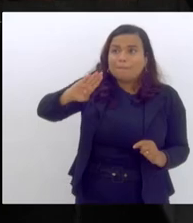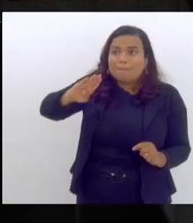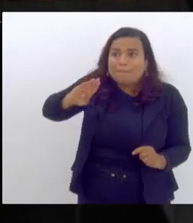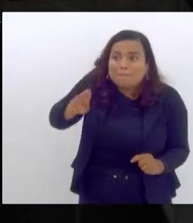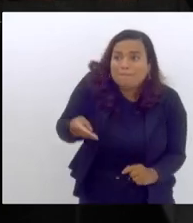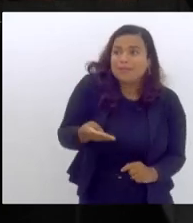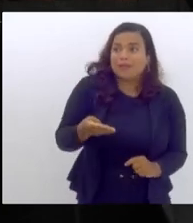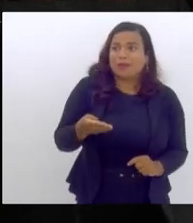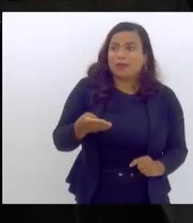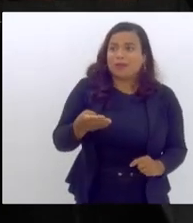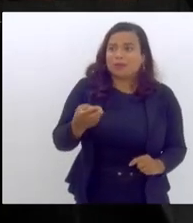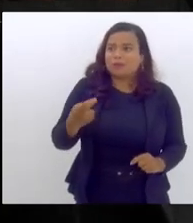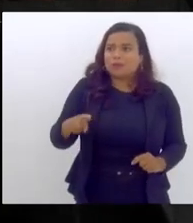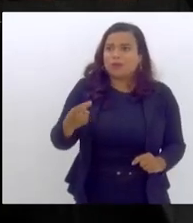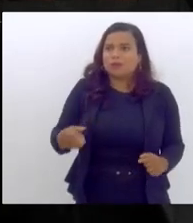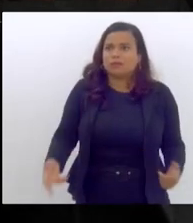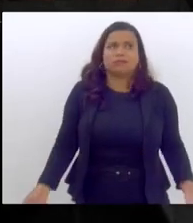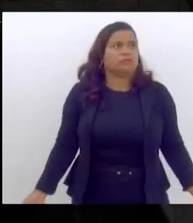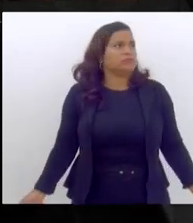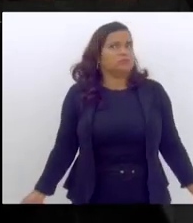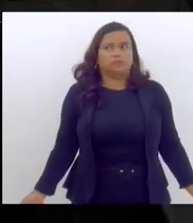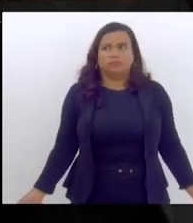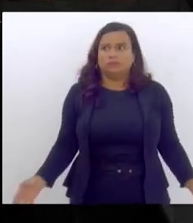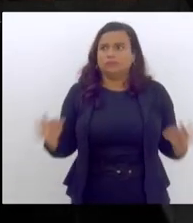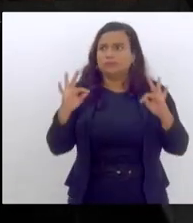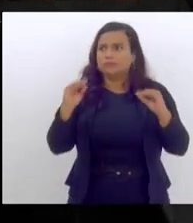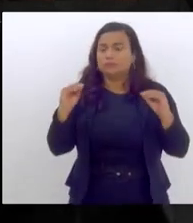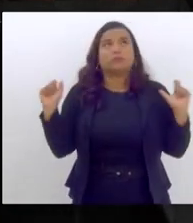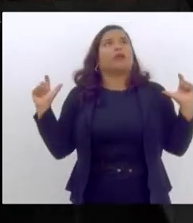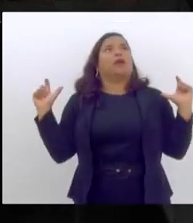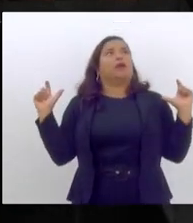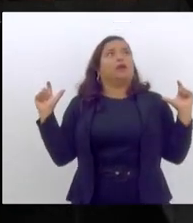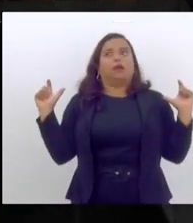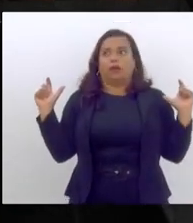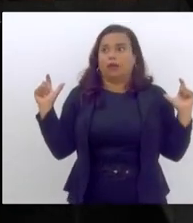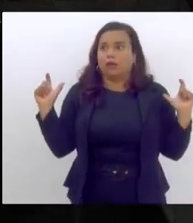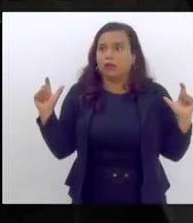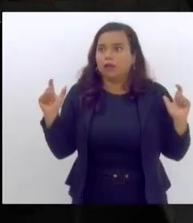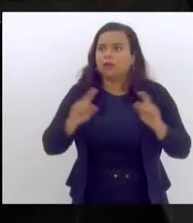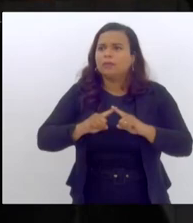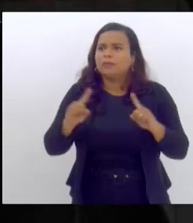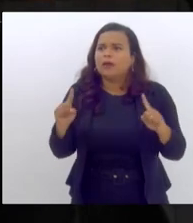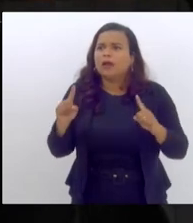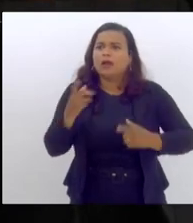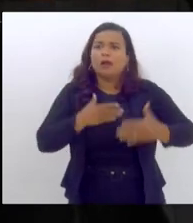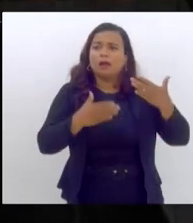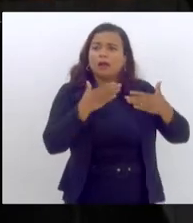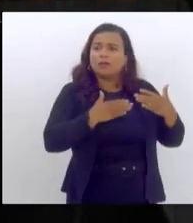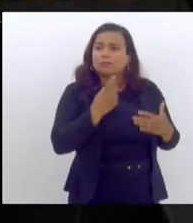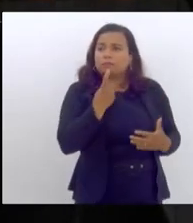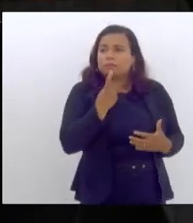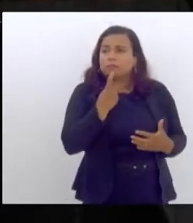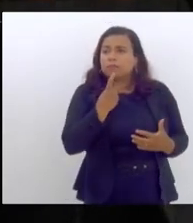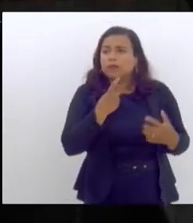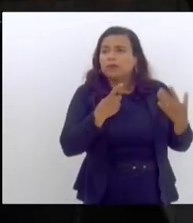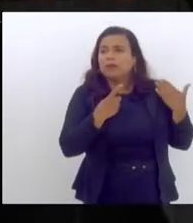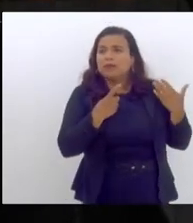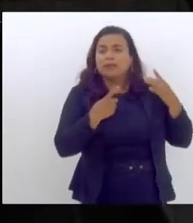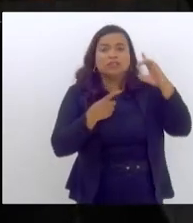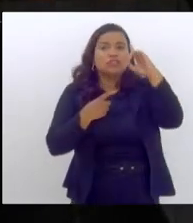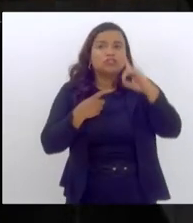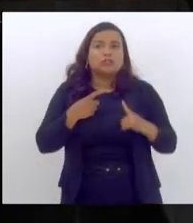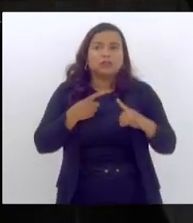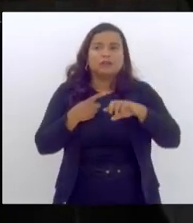bilhões de reais? Todo mundo ficou surpreendido. Mas, poucos dias antes, os